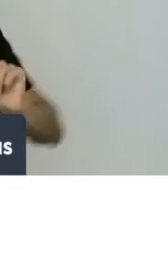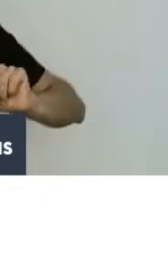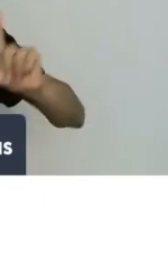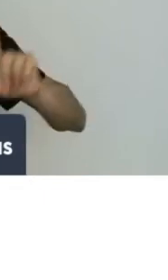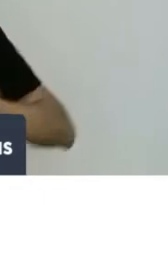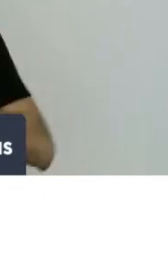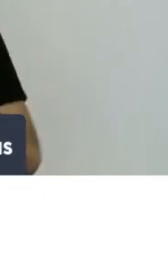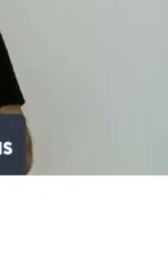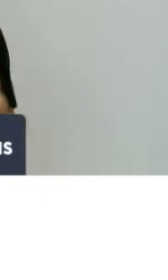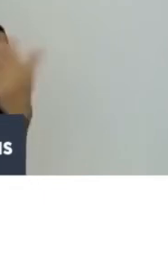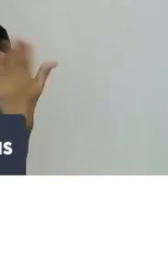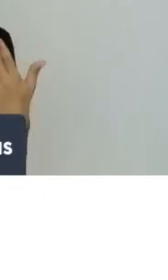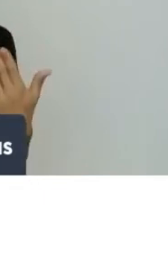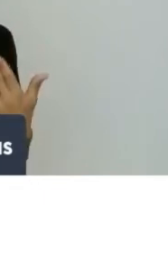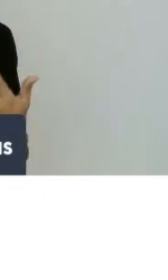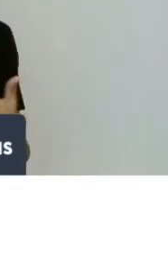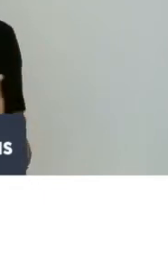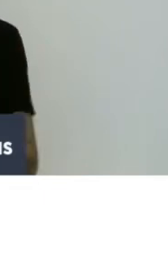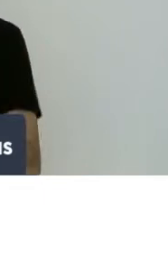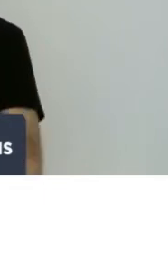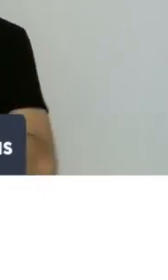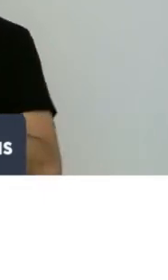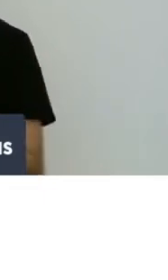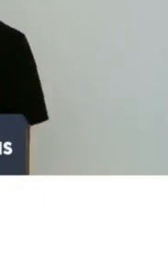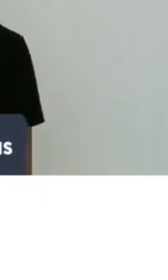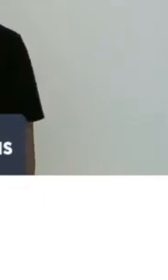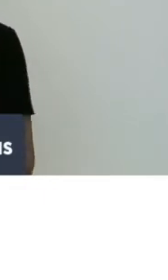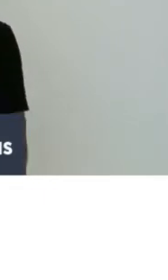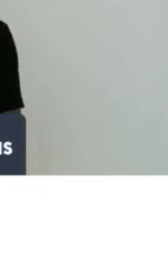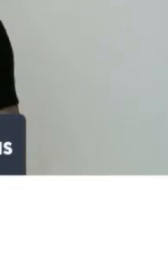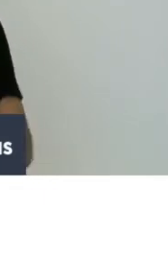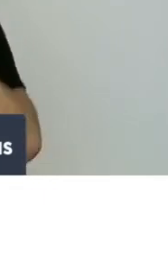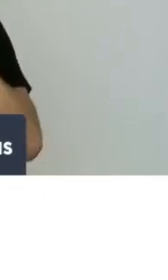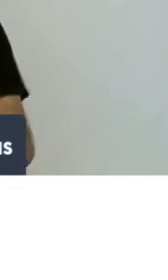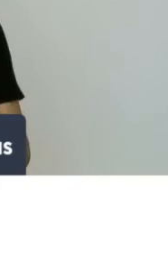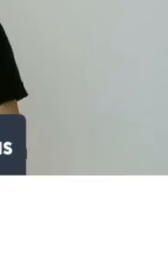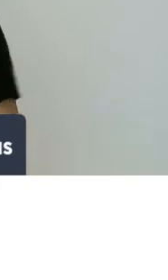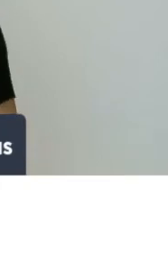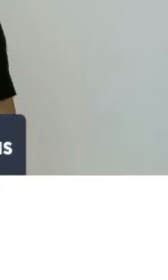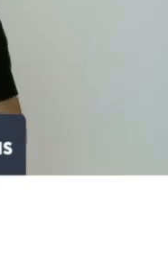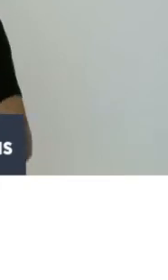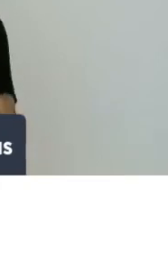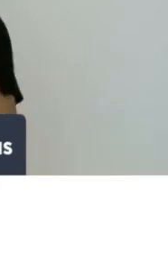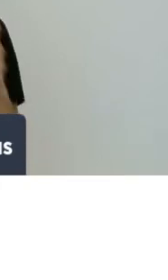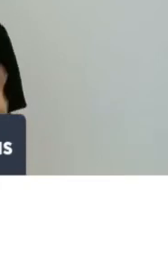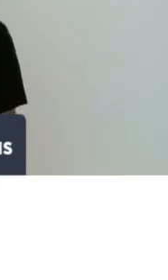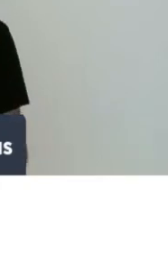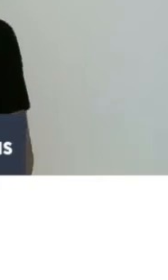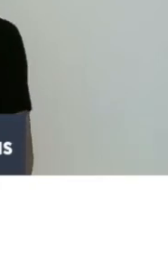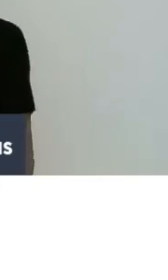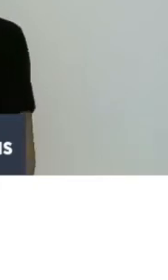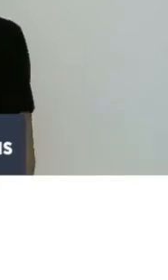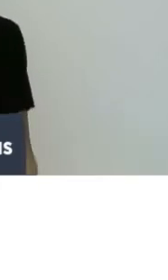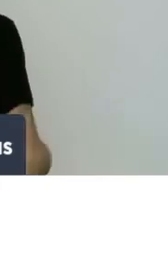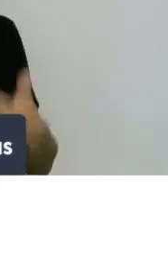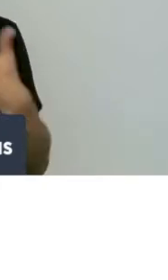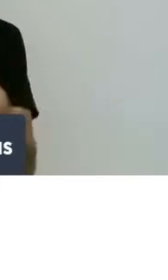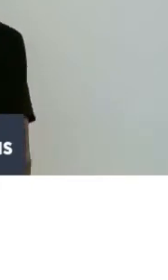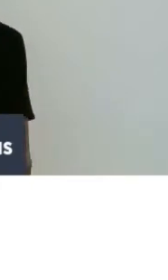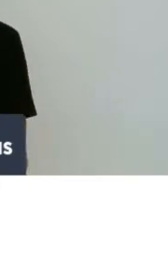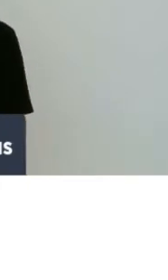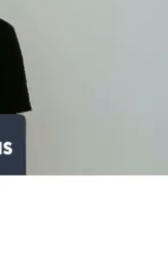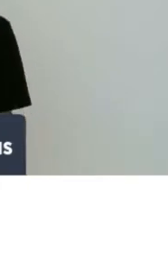objetivo refletir sobre como a censura moral se manifesta através da nossa história e impacta o